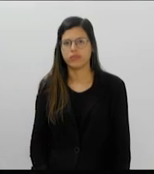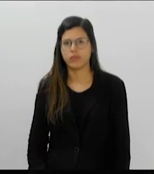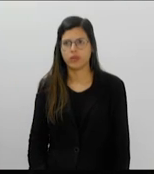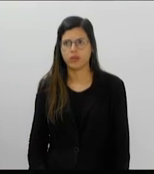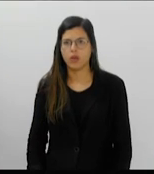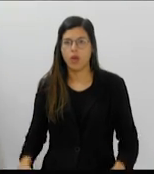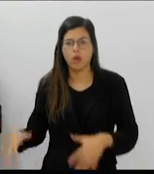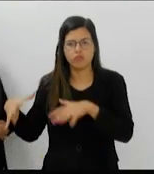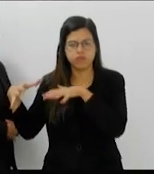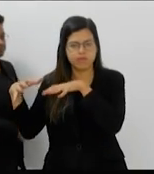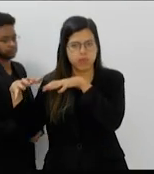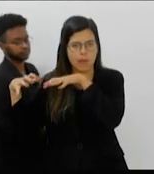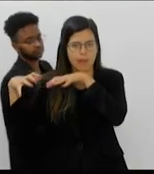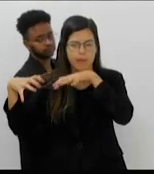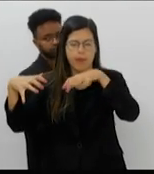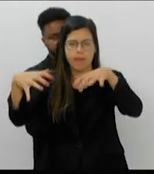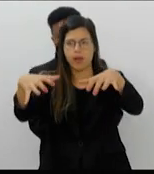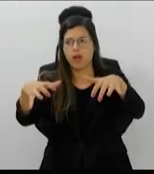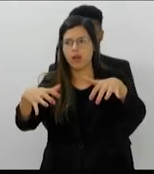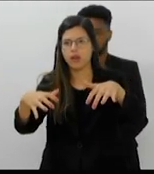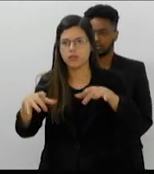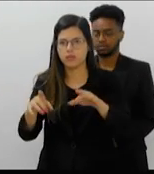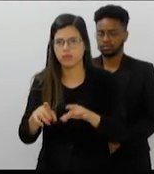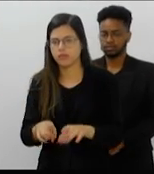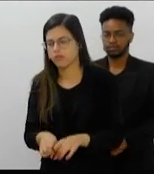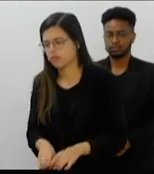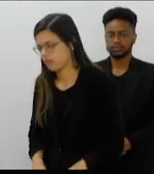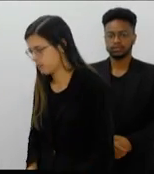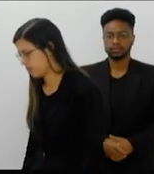muita chuva, com muita lama,